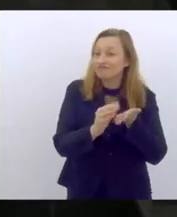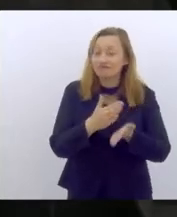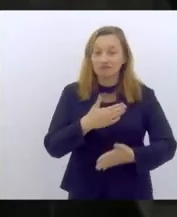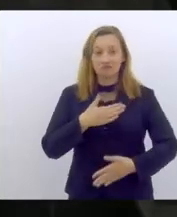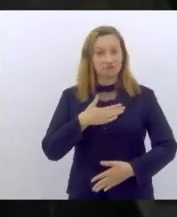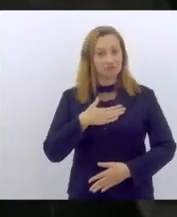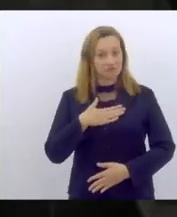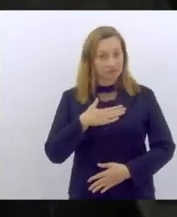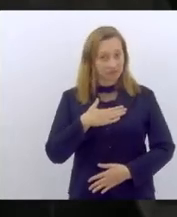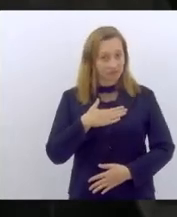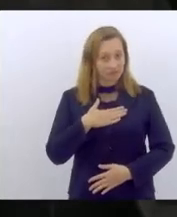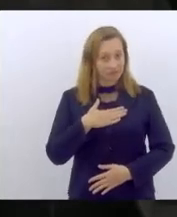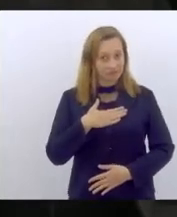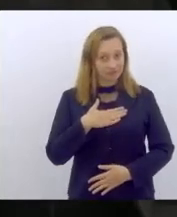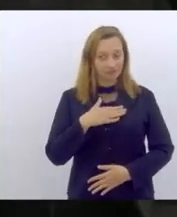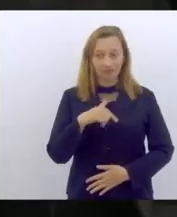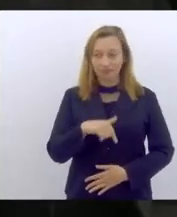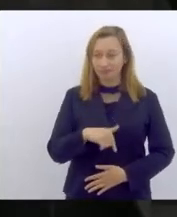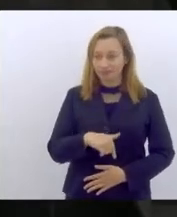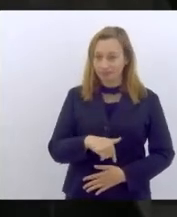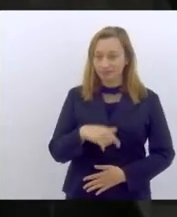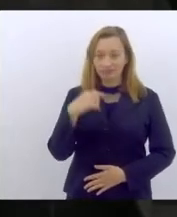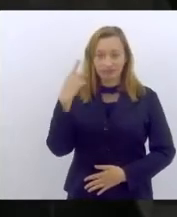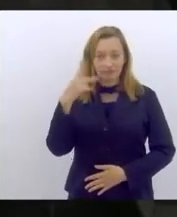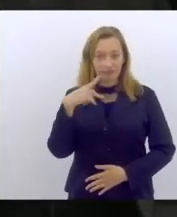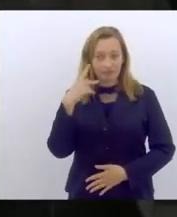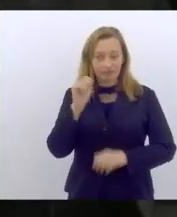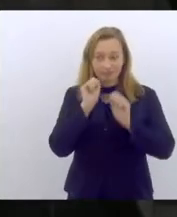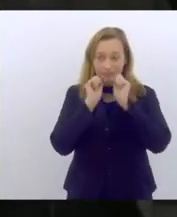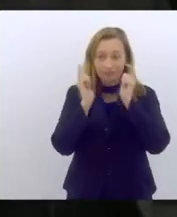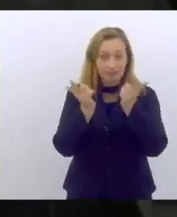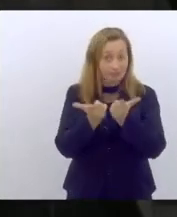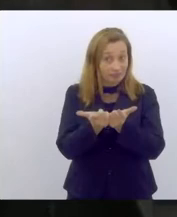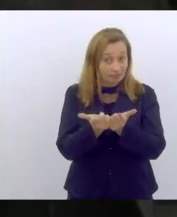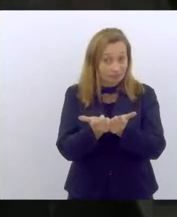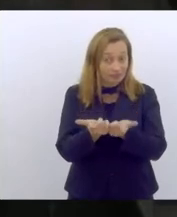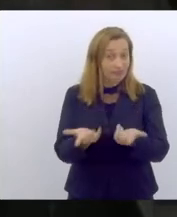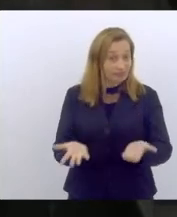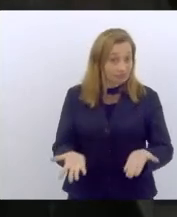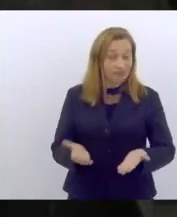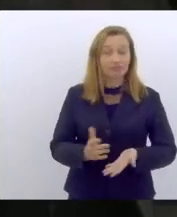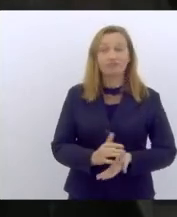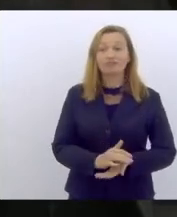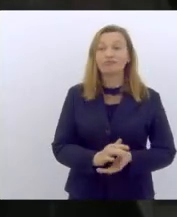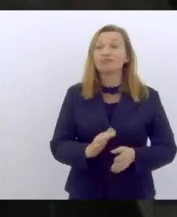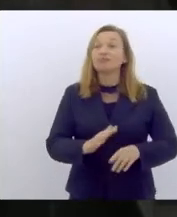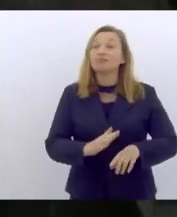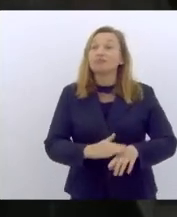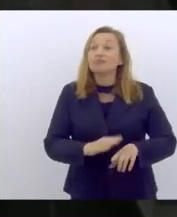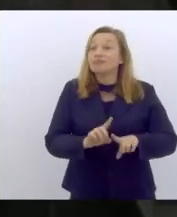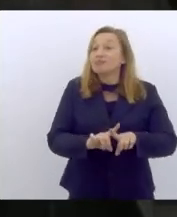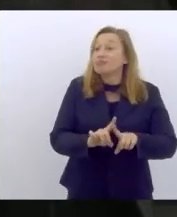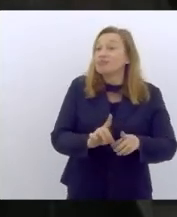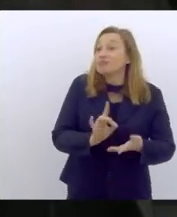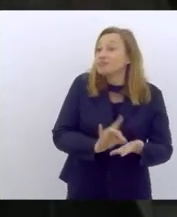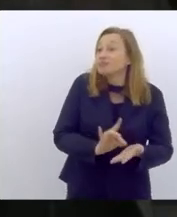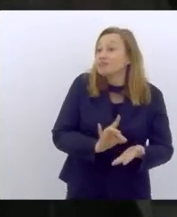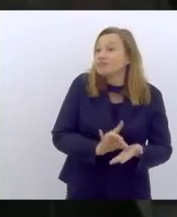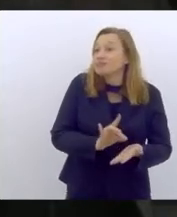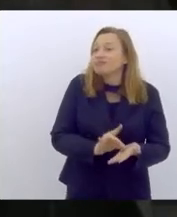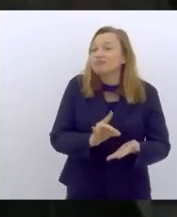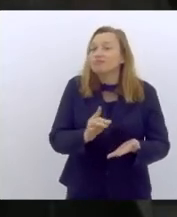minha autoria aqui no Parlamento da alerj O parlamento Fluminense mas na verdade já quero começar